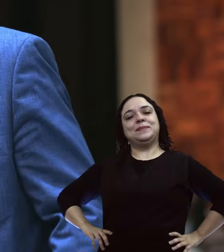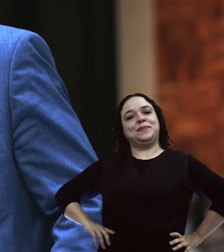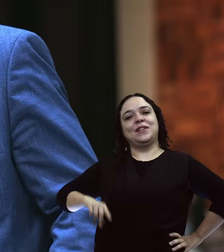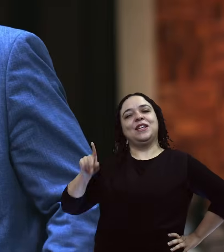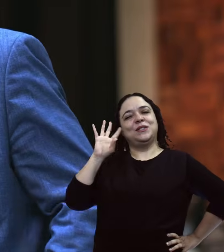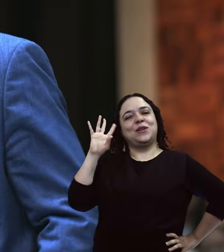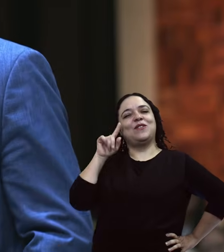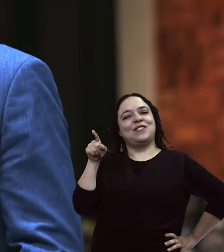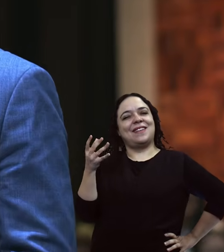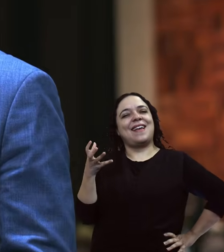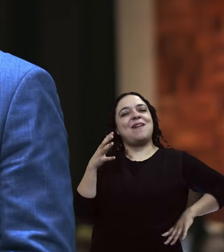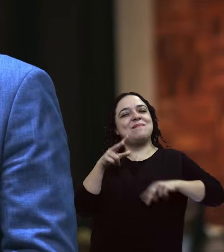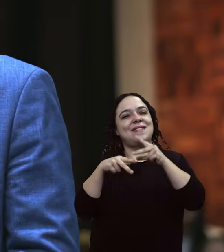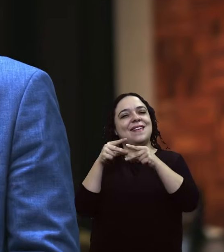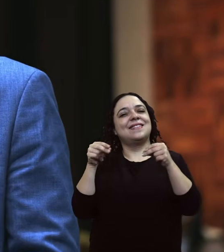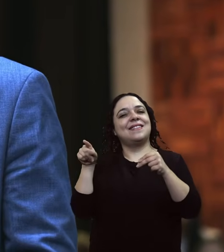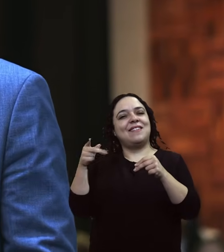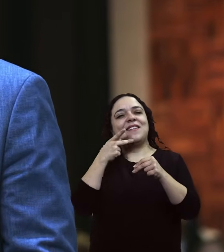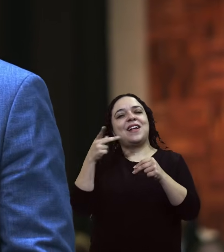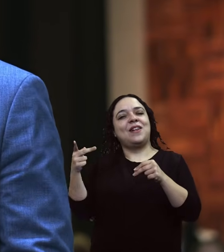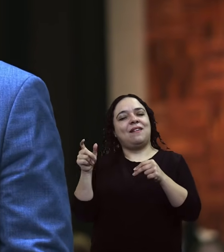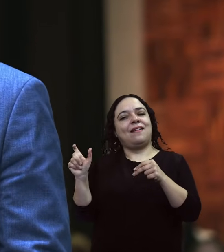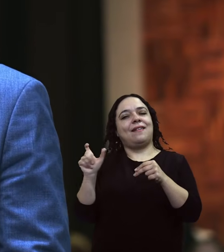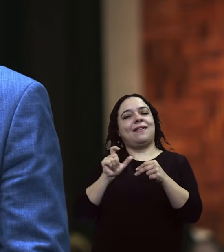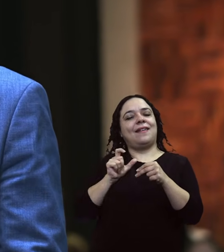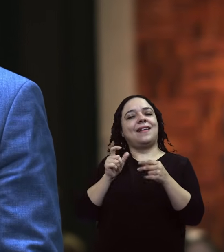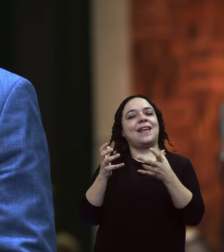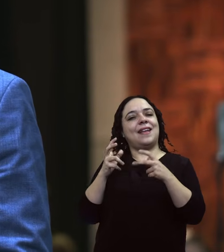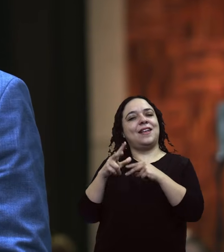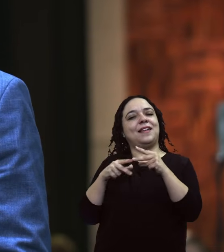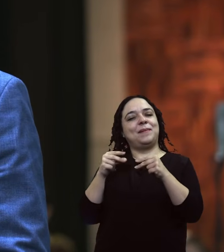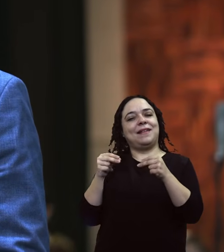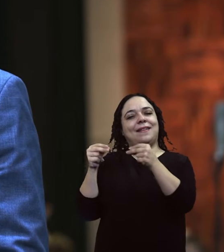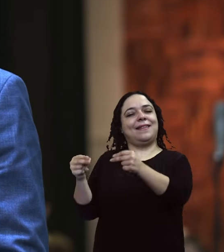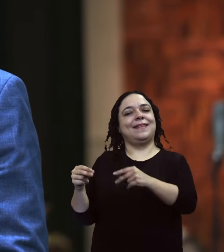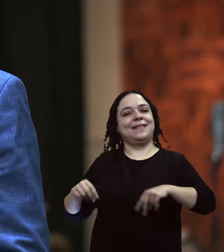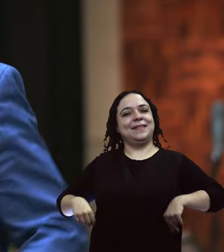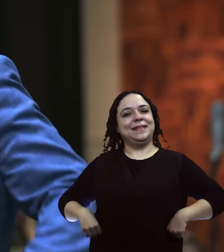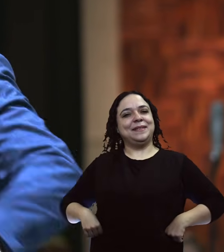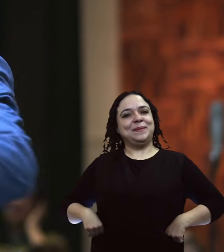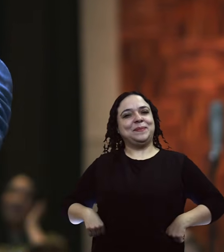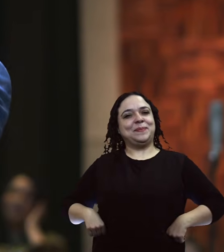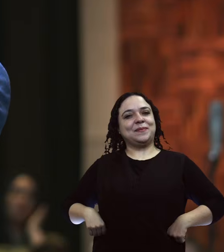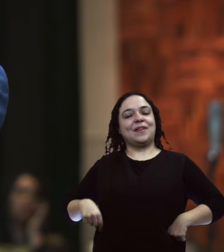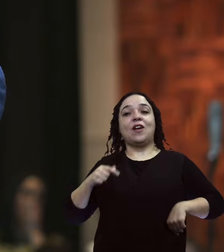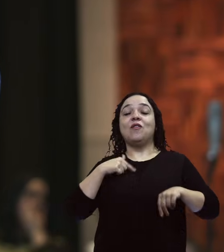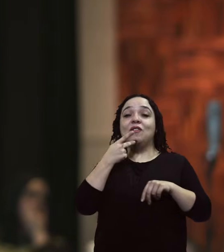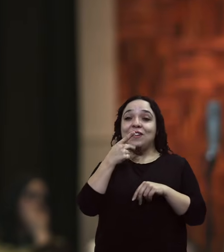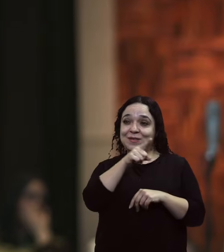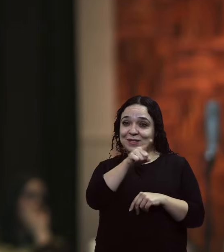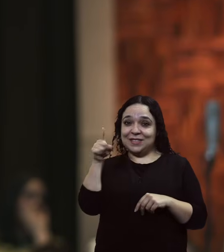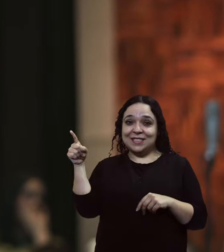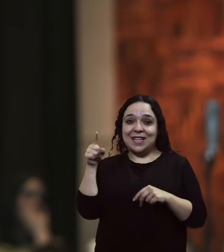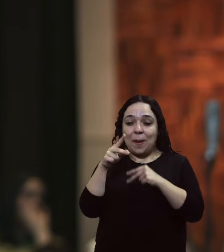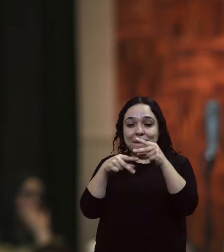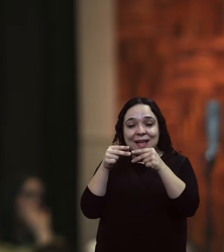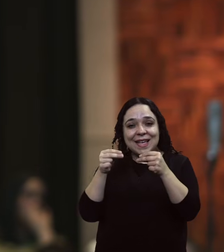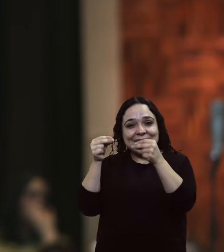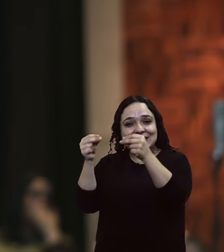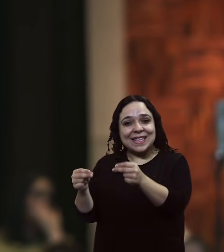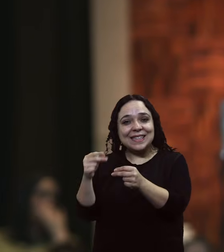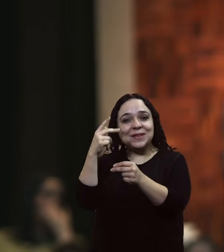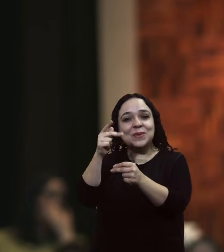esse sonho, você está querendo me mandar recado? Fala logo. Deixa eu falar para você, dá presente para